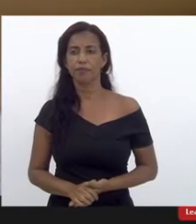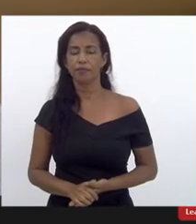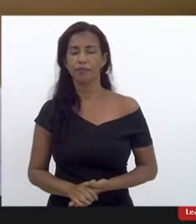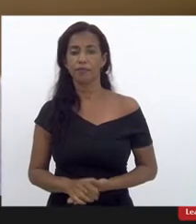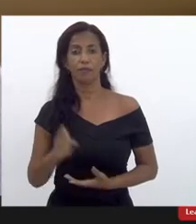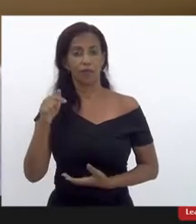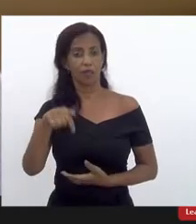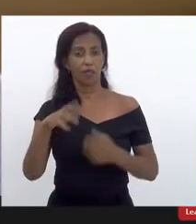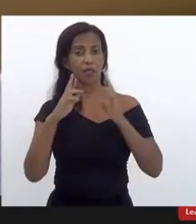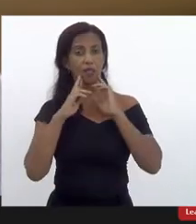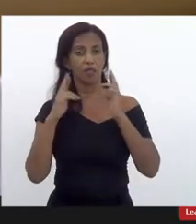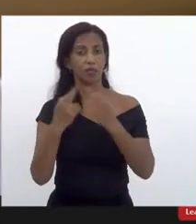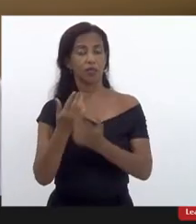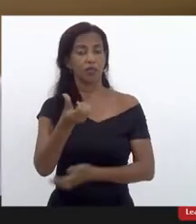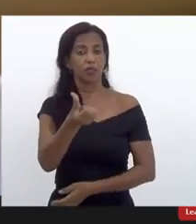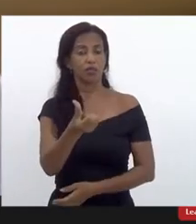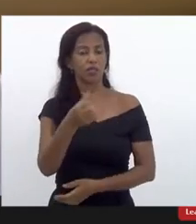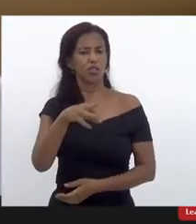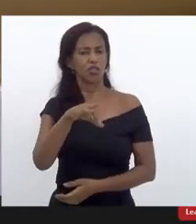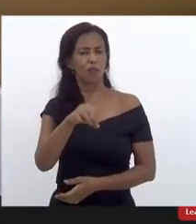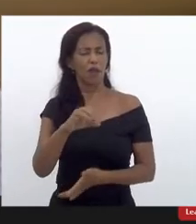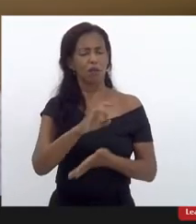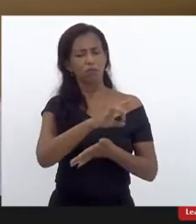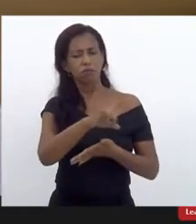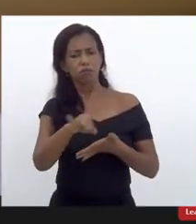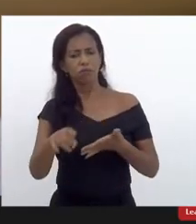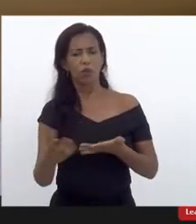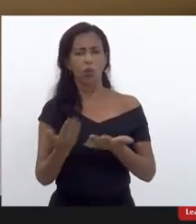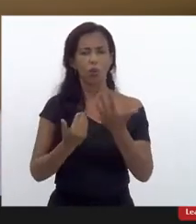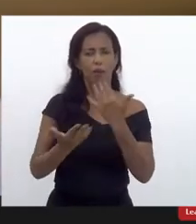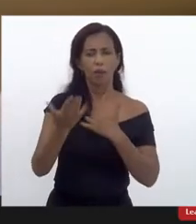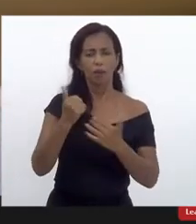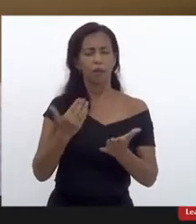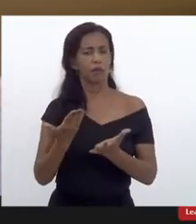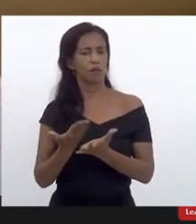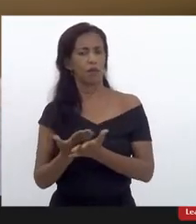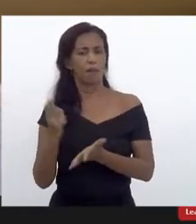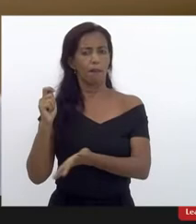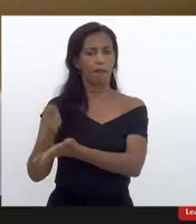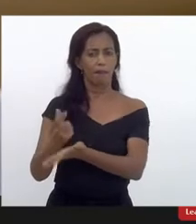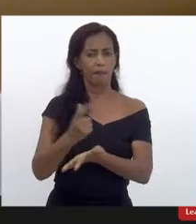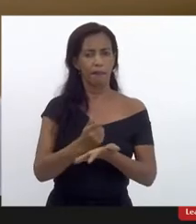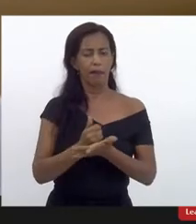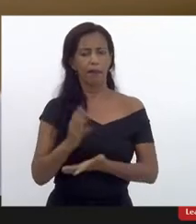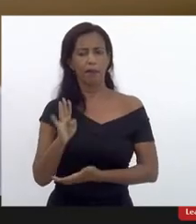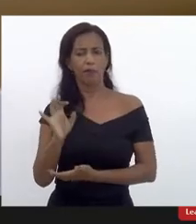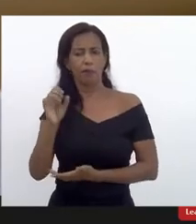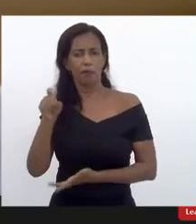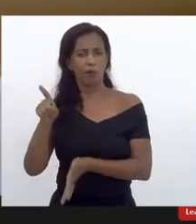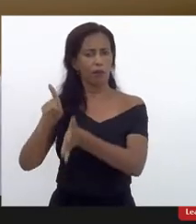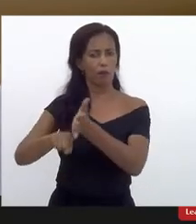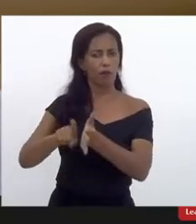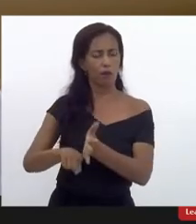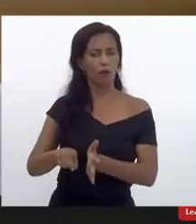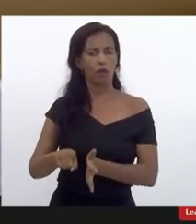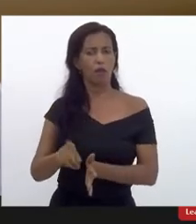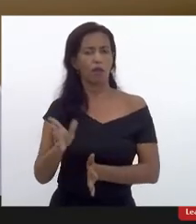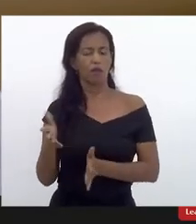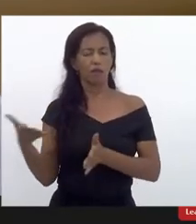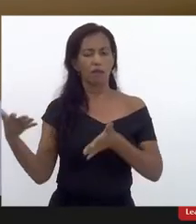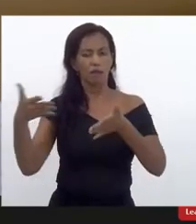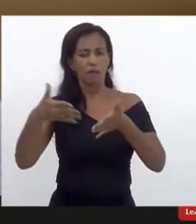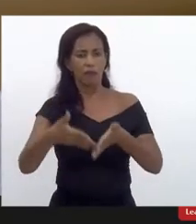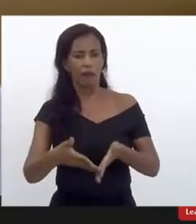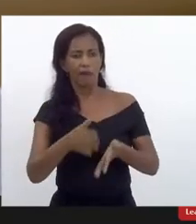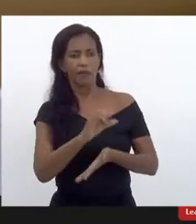e nessa audiência, no dia 6 de maio, várias questões, como alimentação escolar, pagamento das bolsas dos estudantes, descentralização